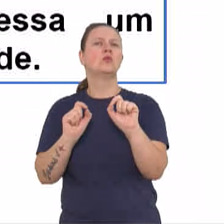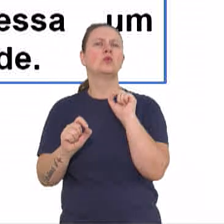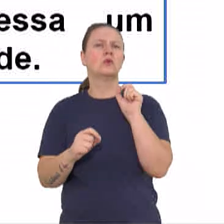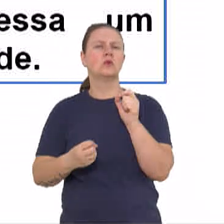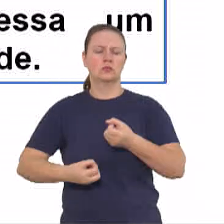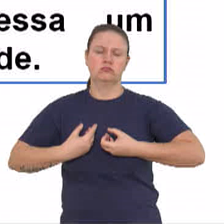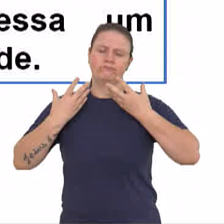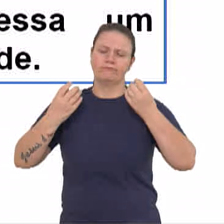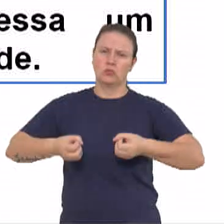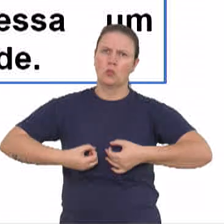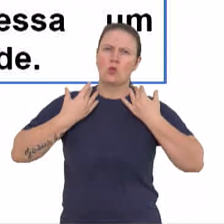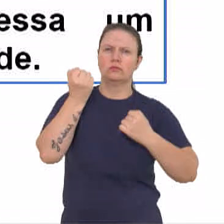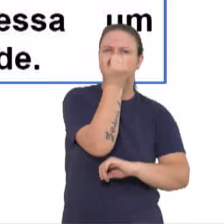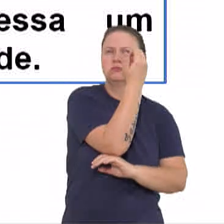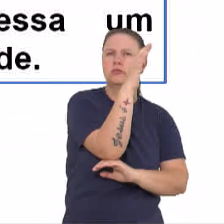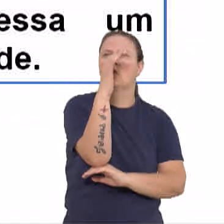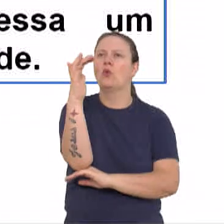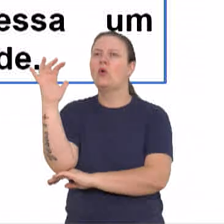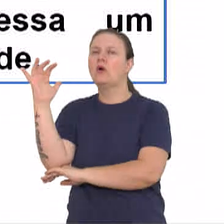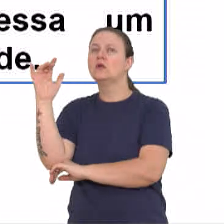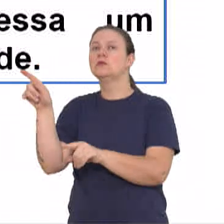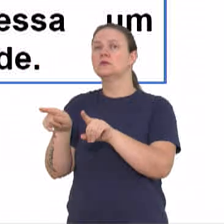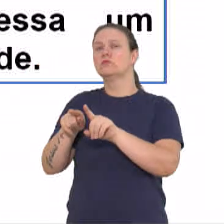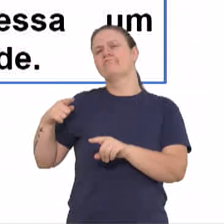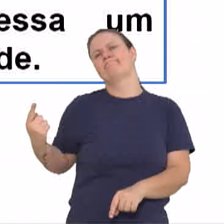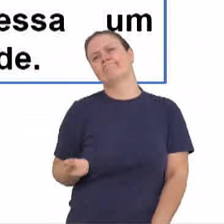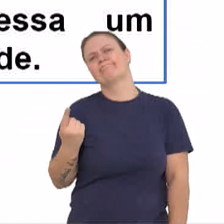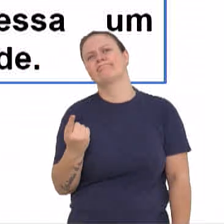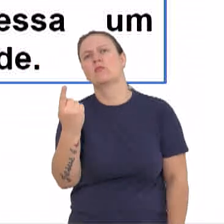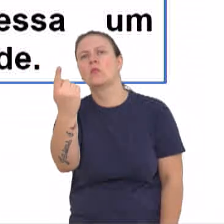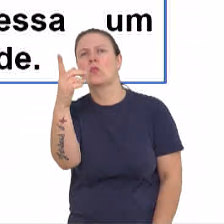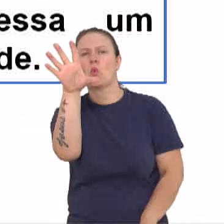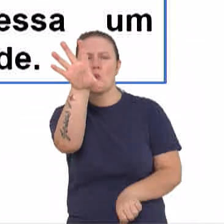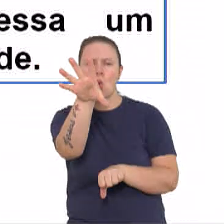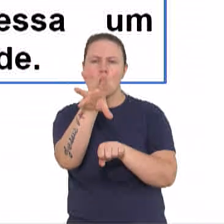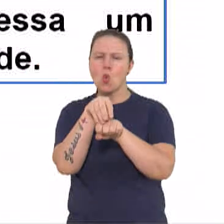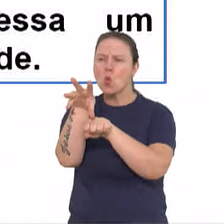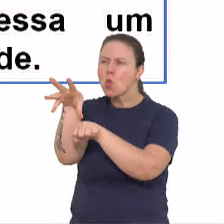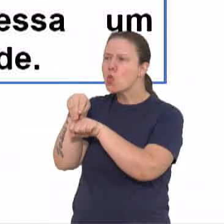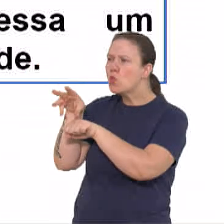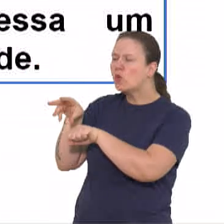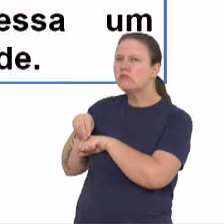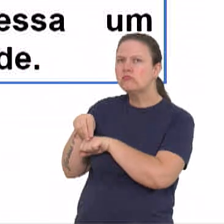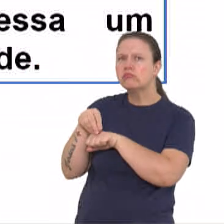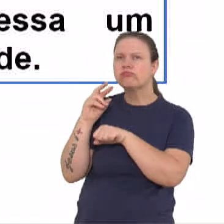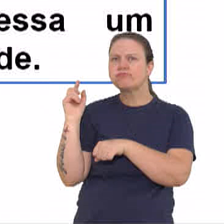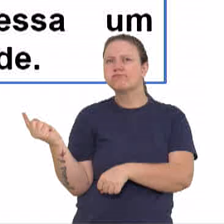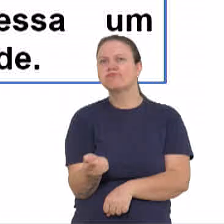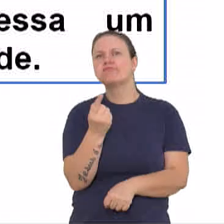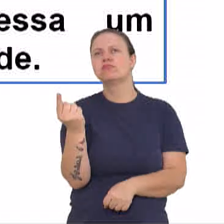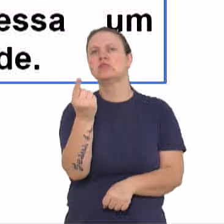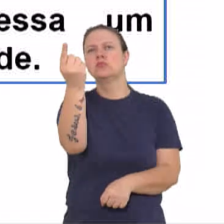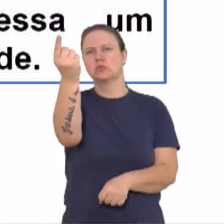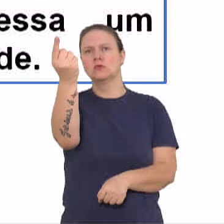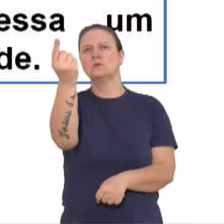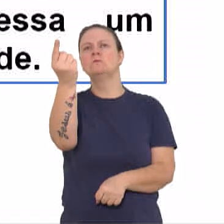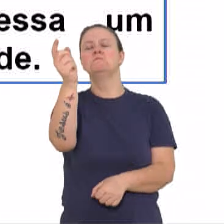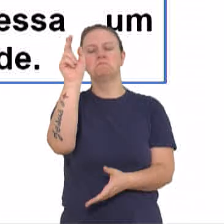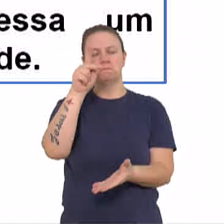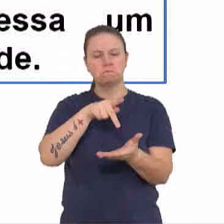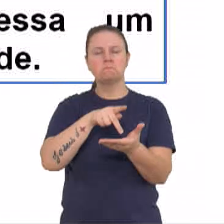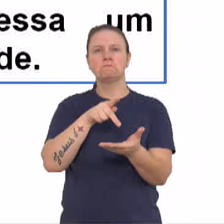a natureza do infinito e que compreendeu a natureza como sendo em si infinita, isto é,